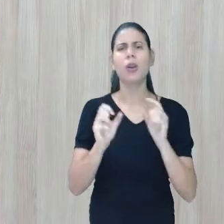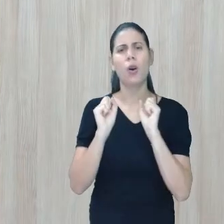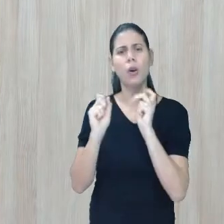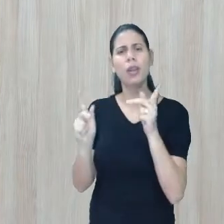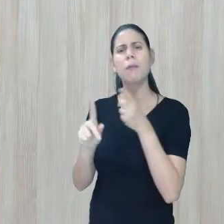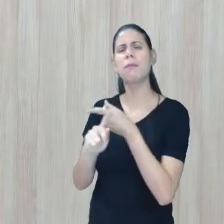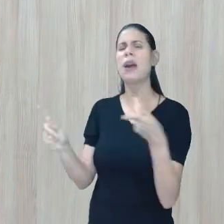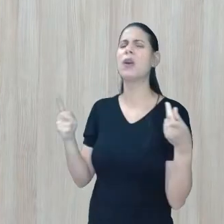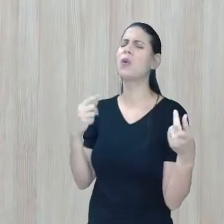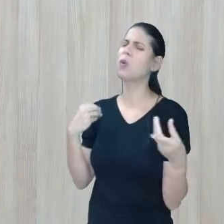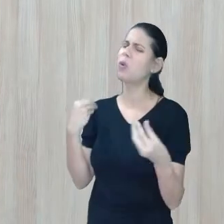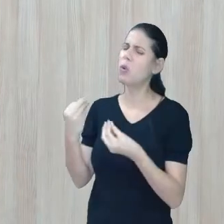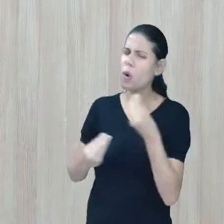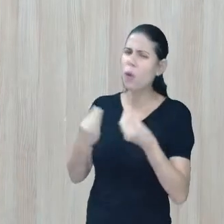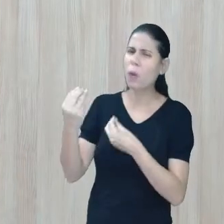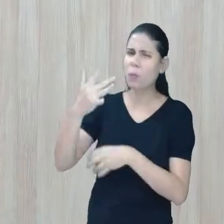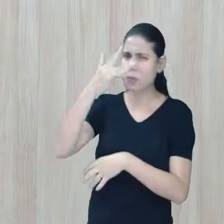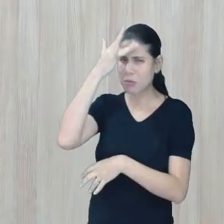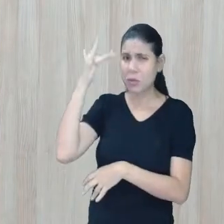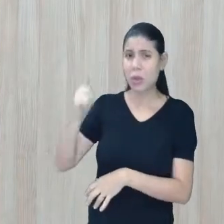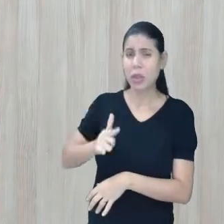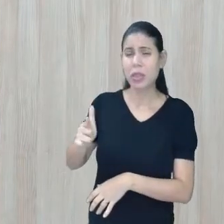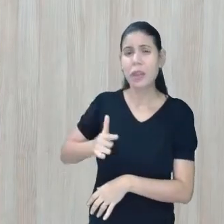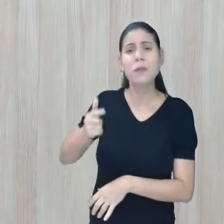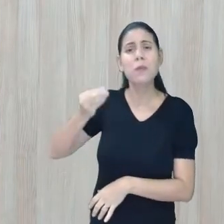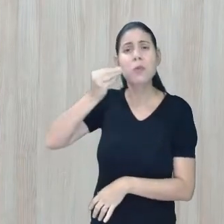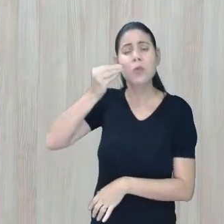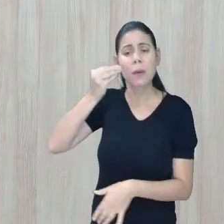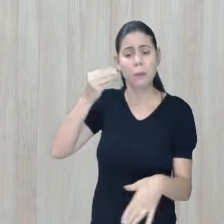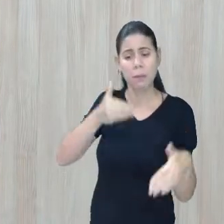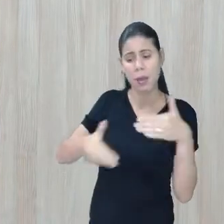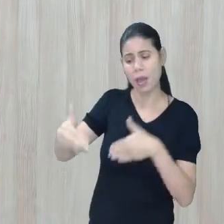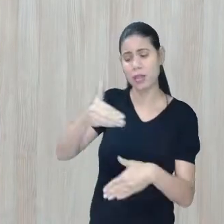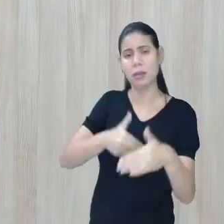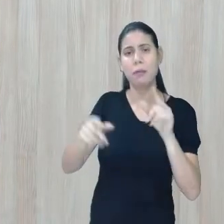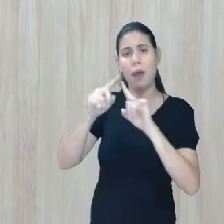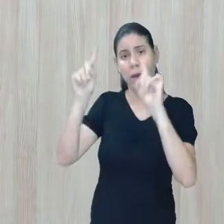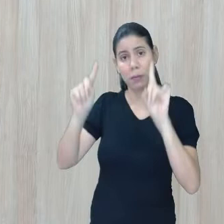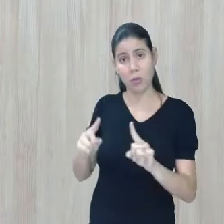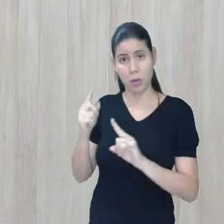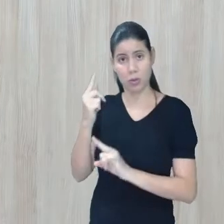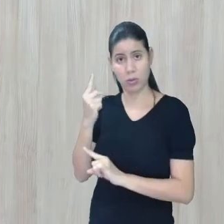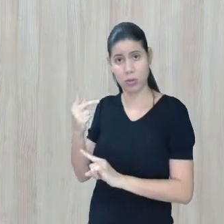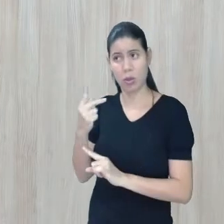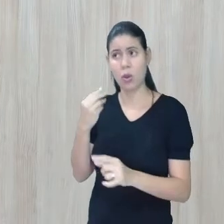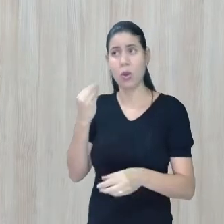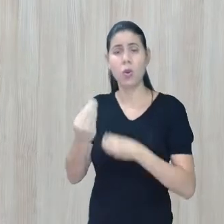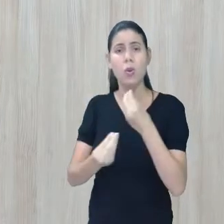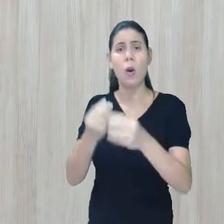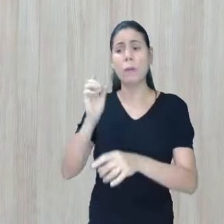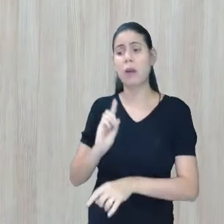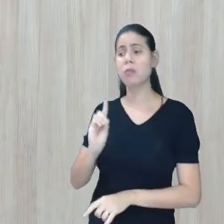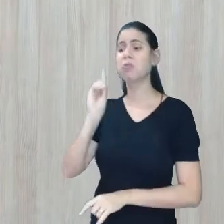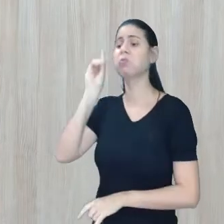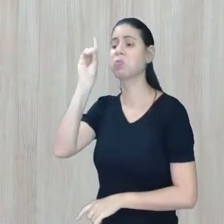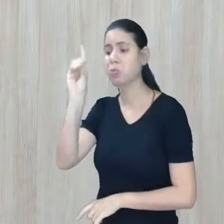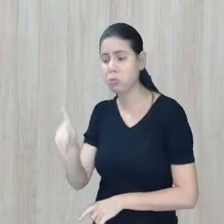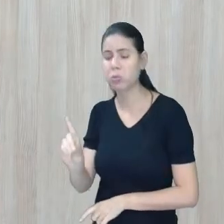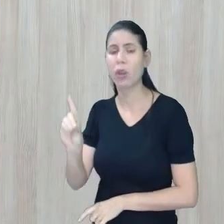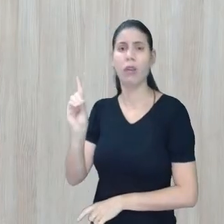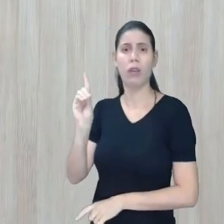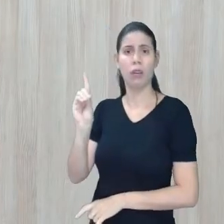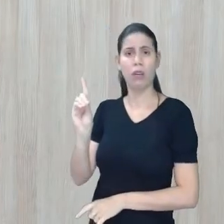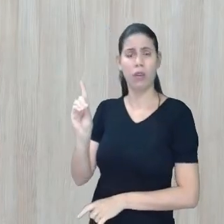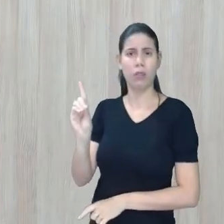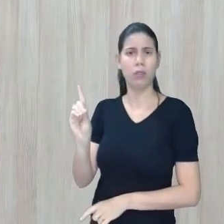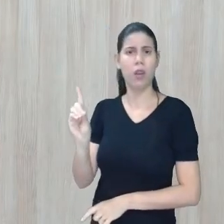como acontece, como é que essas pessoas têm a oportunidade de participar desse seu projeto? como é que elas chegam até